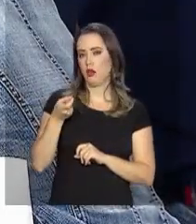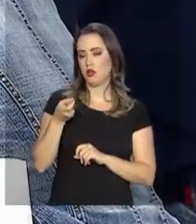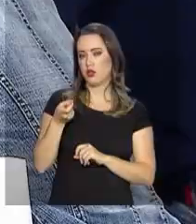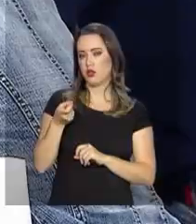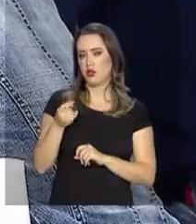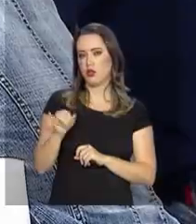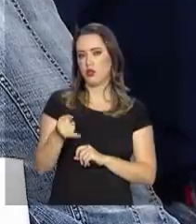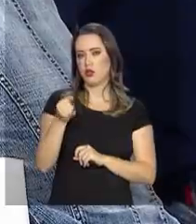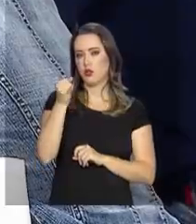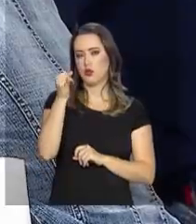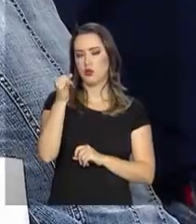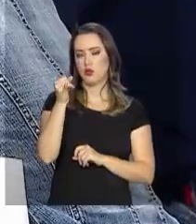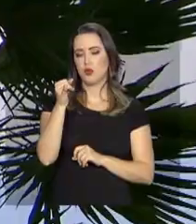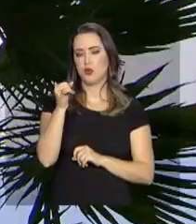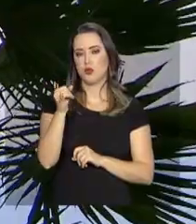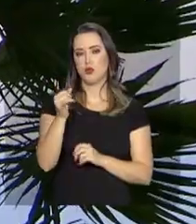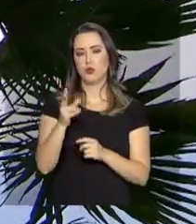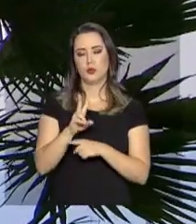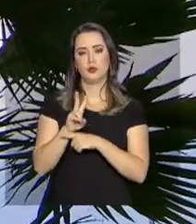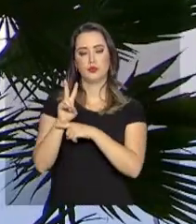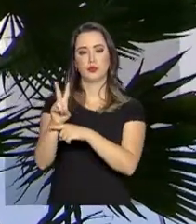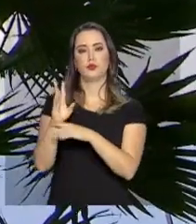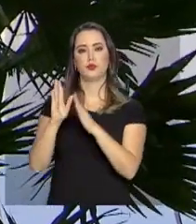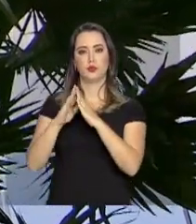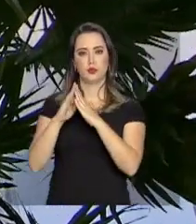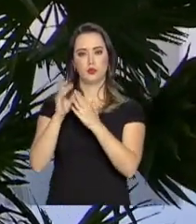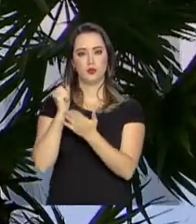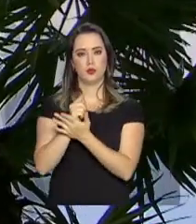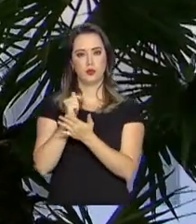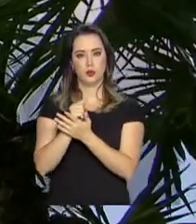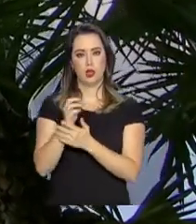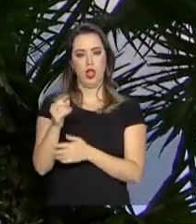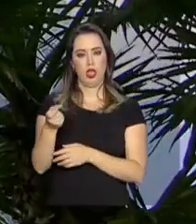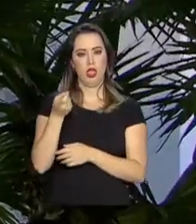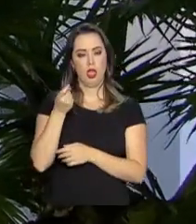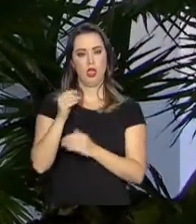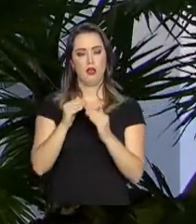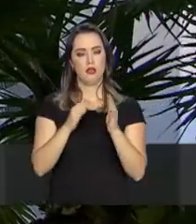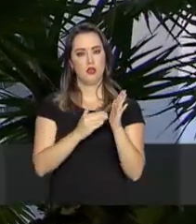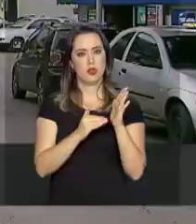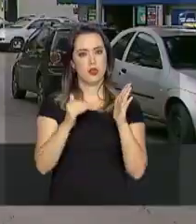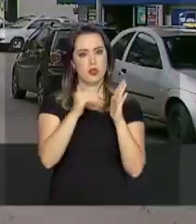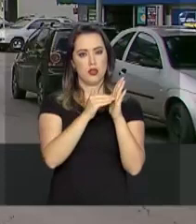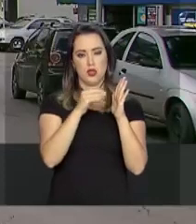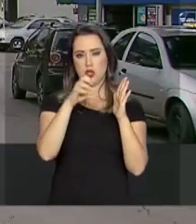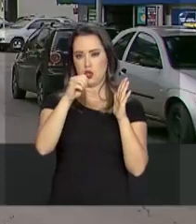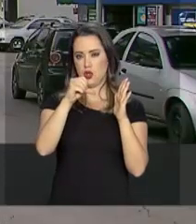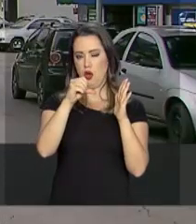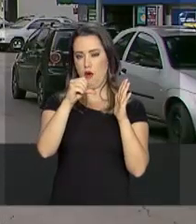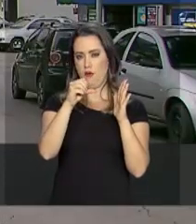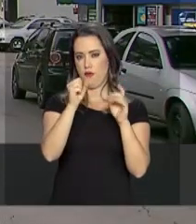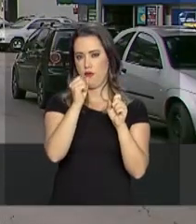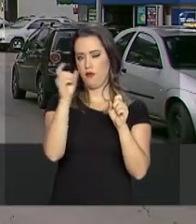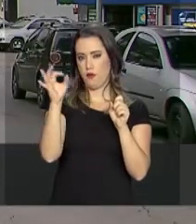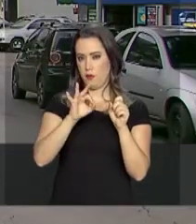do crédito imobiliário. A taxa mínima de juros passou de 9 ao ano para